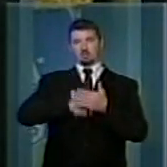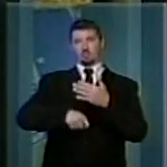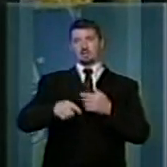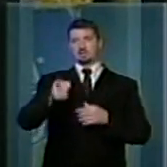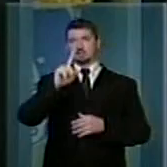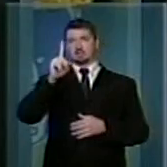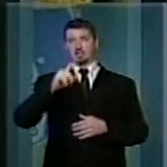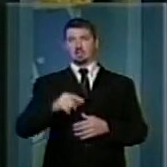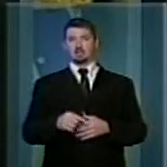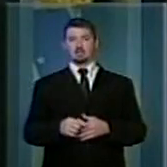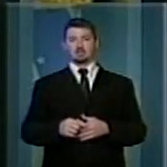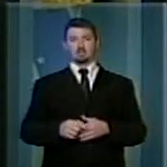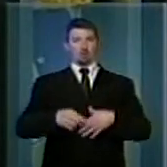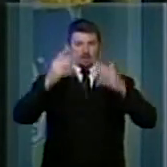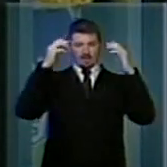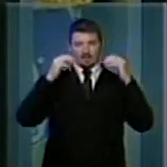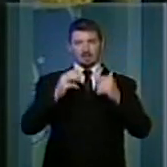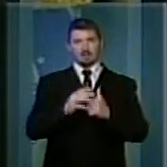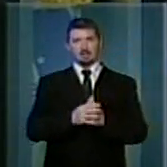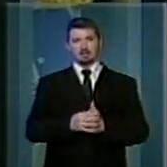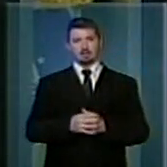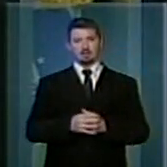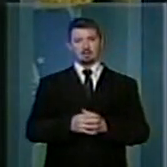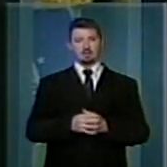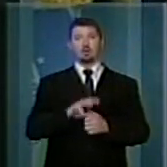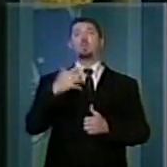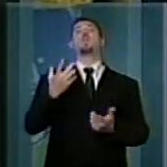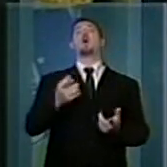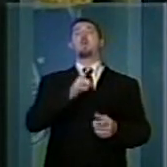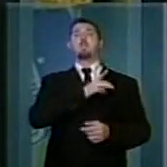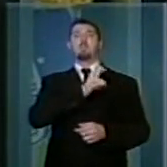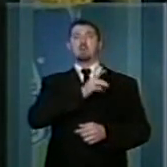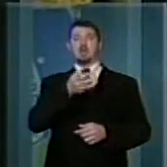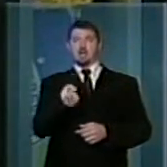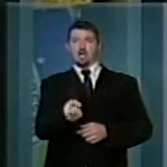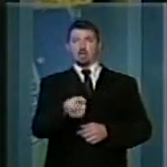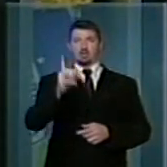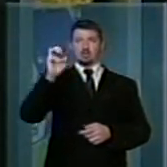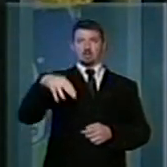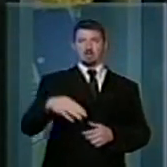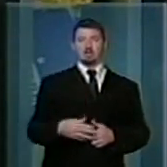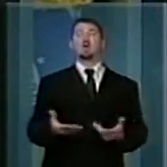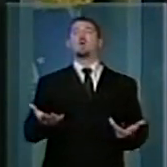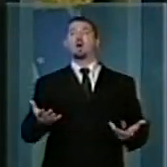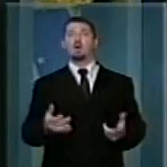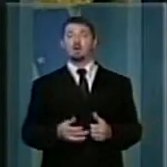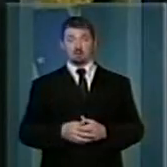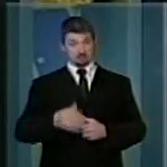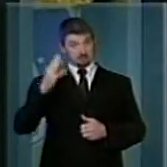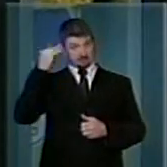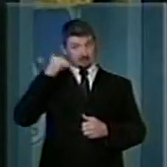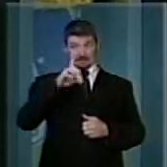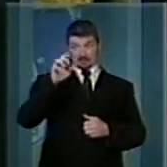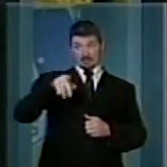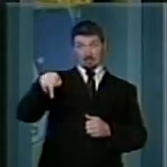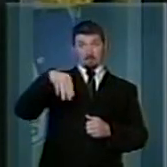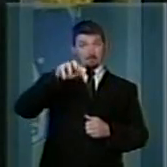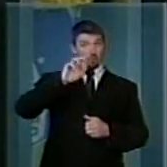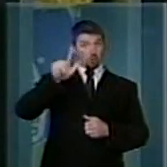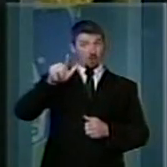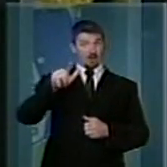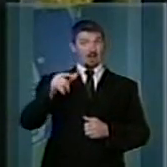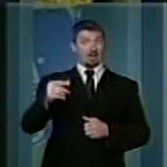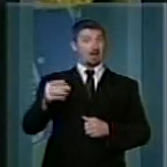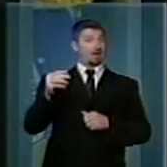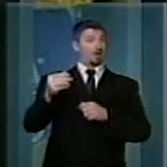a CPI. Ora, o que temem os democratas? Os democratas sabem que a bandeira da moralidade não está